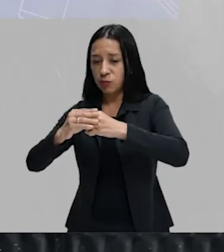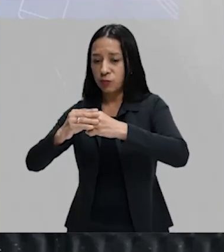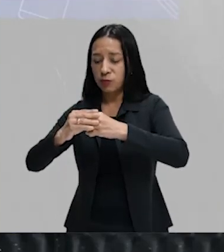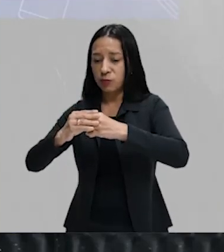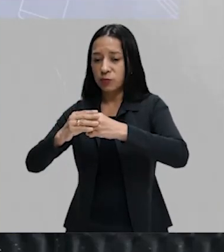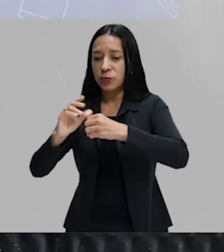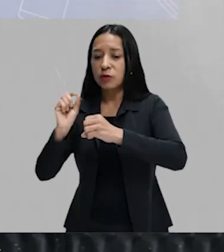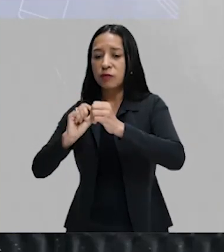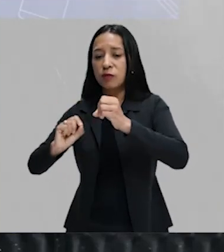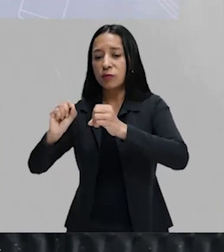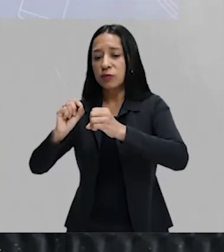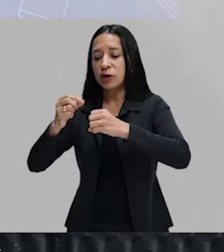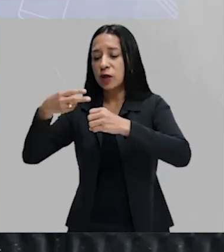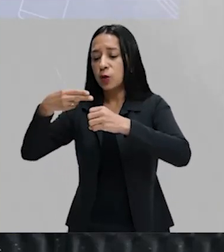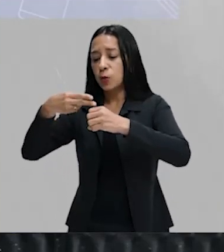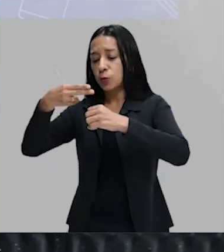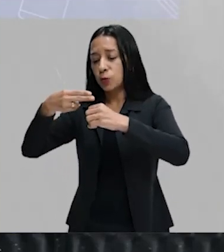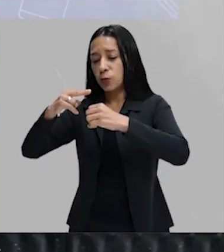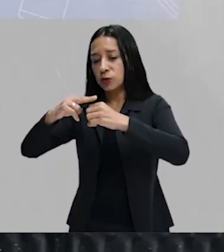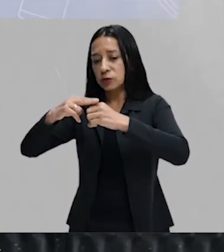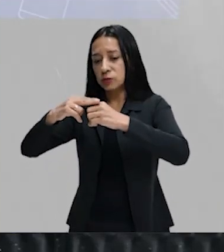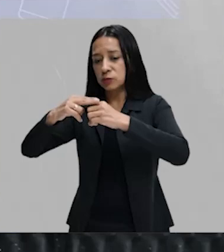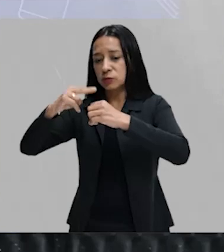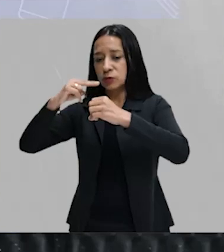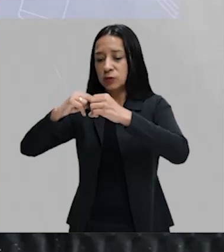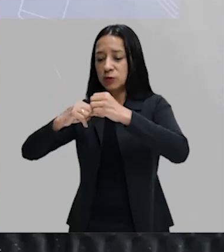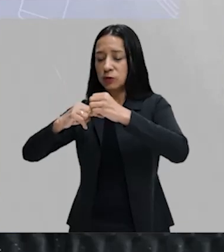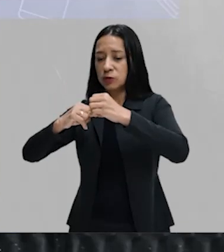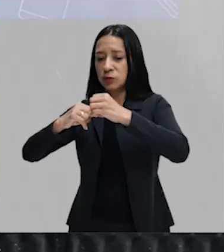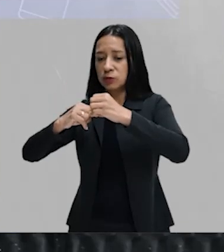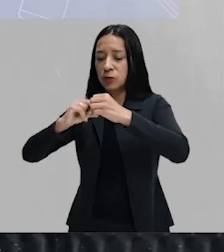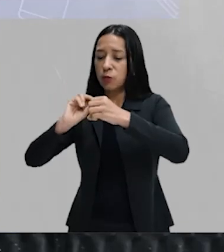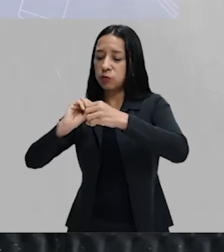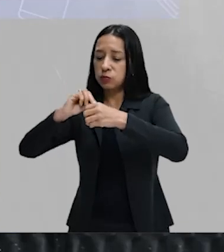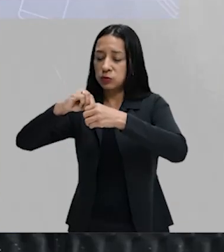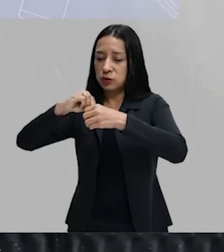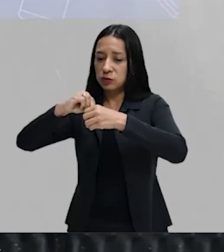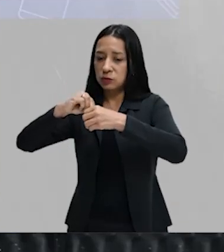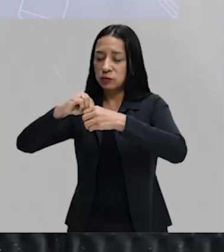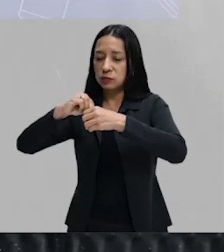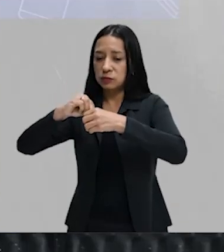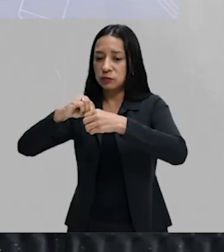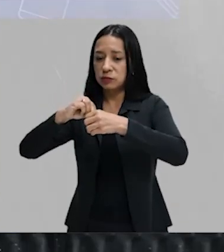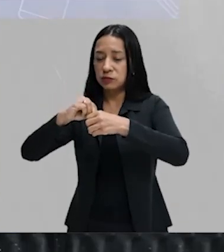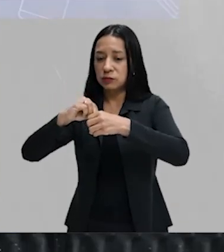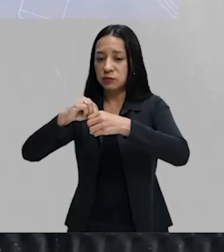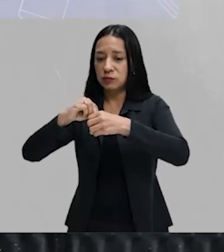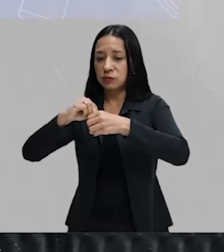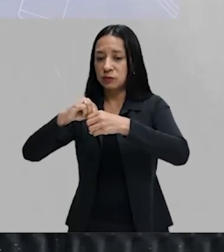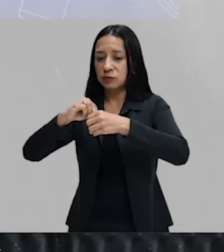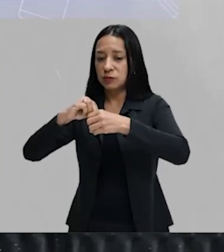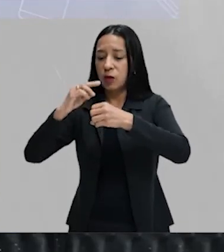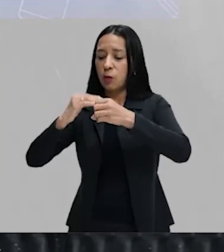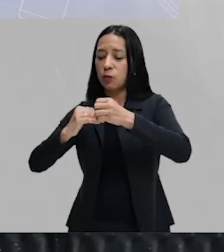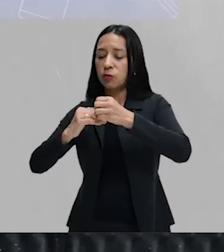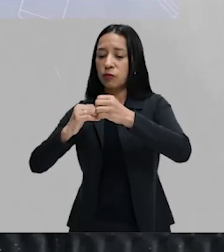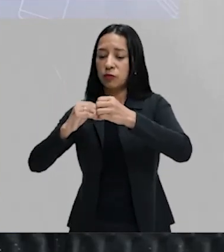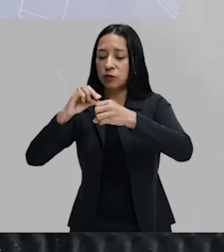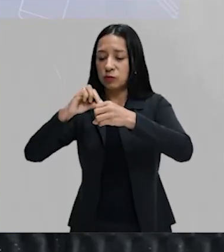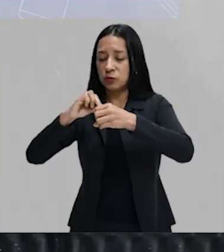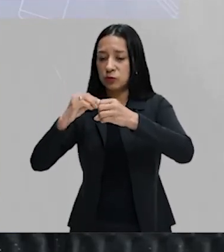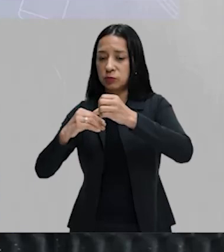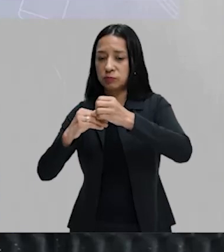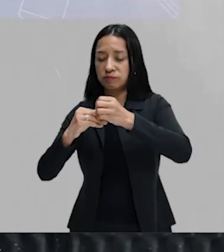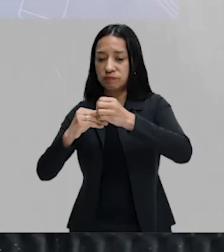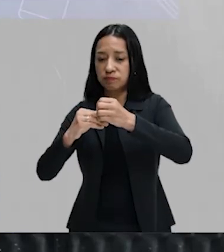aqui, ó, duas camadas. Uma camada celular que fica na parte de dentro e uma camada celular que fica na parte de fora. E